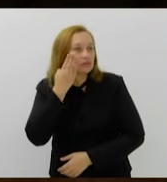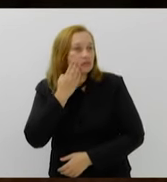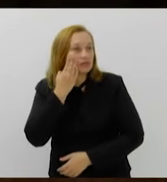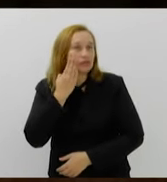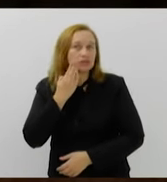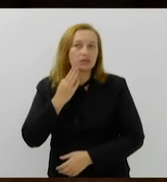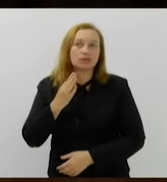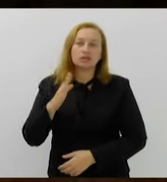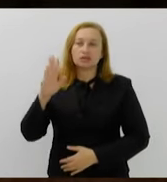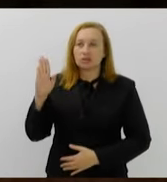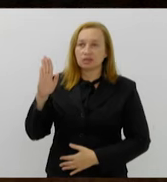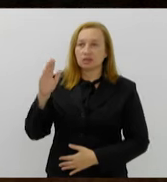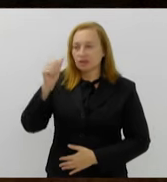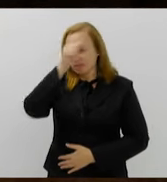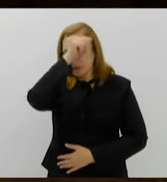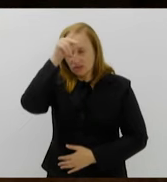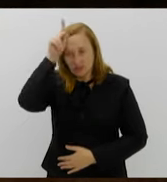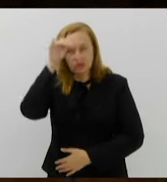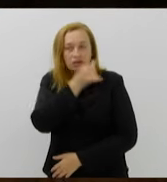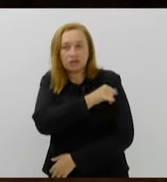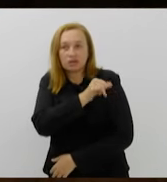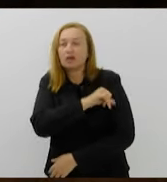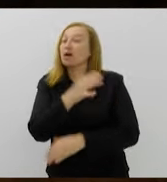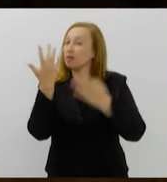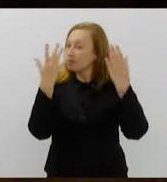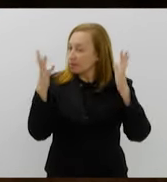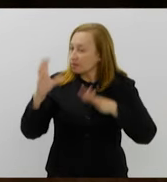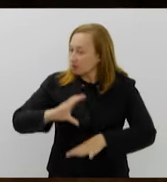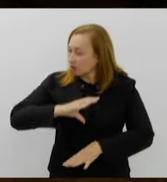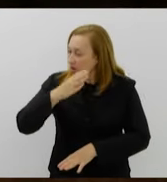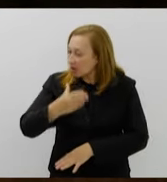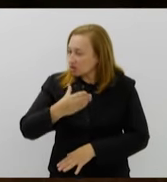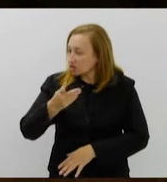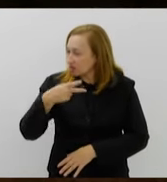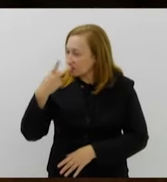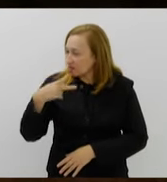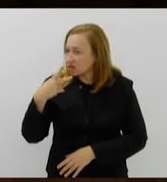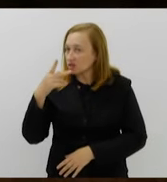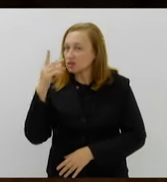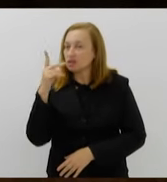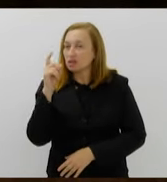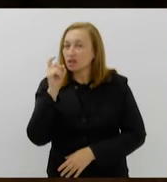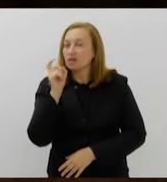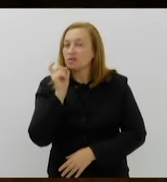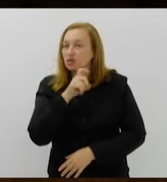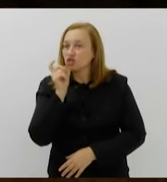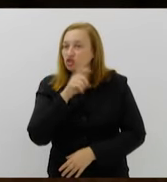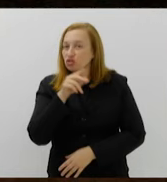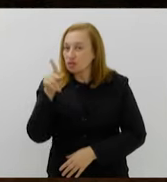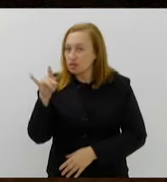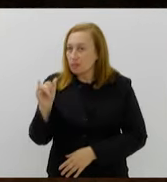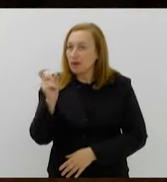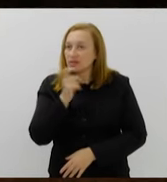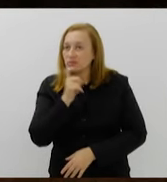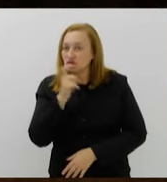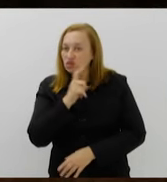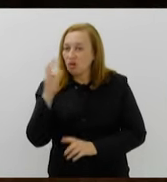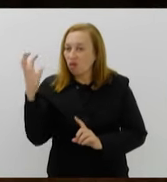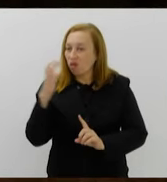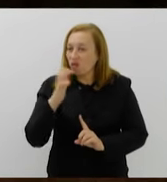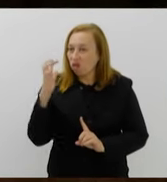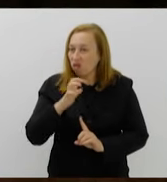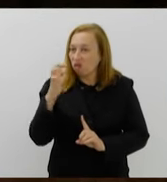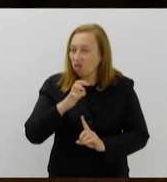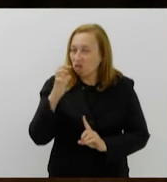Rio e parabenizar vossa excelência pela coragem da fala desse mentiroso pai da mentira que tenta impor as suas